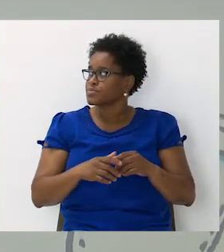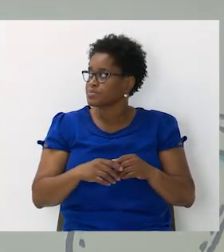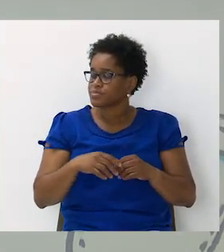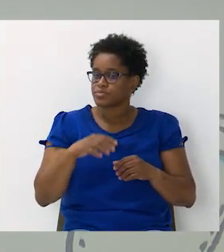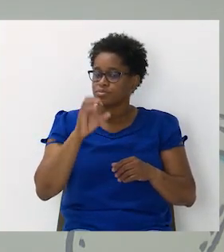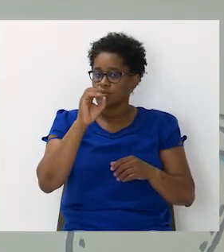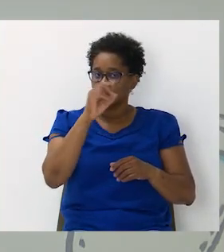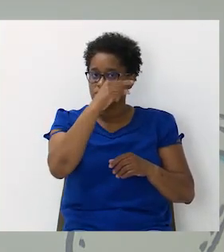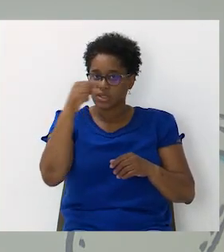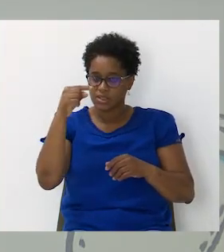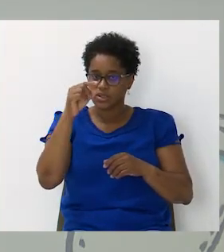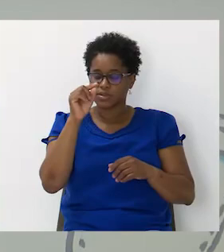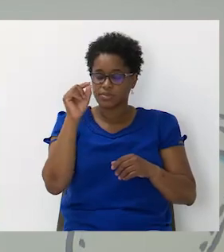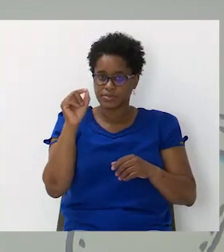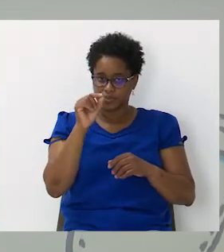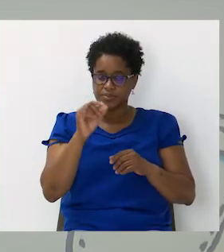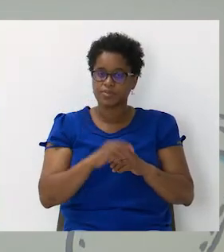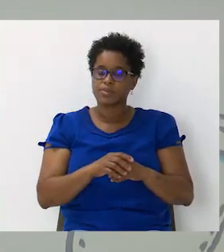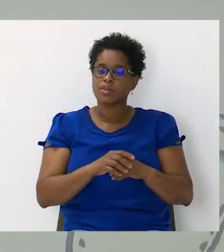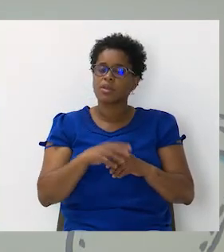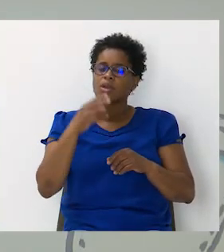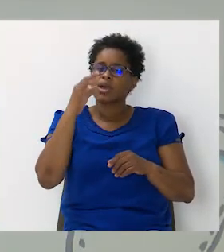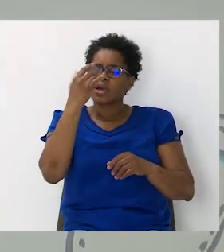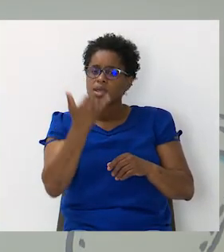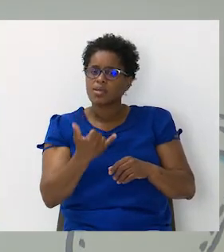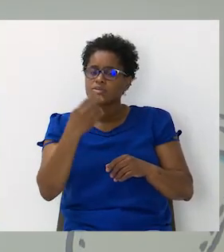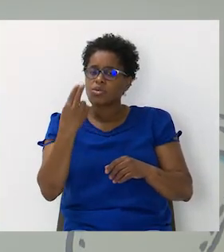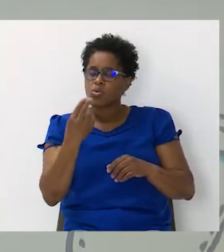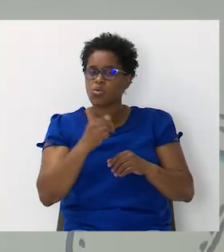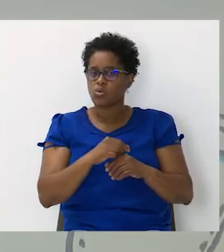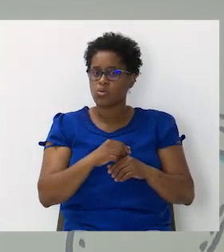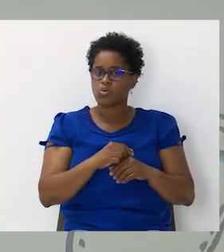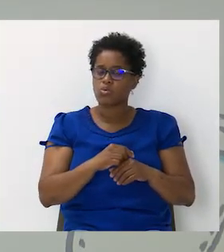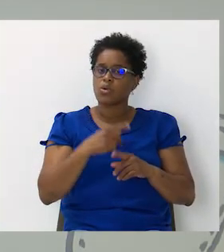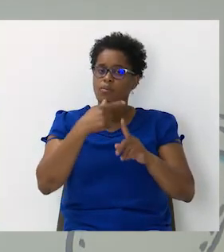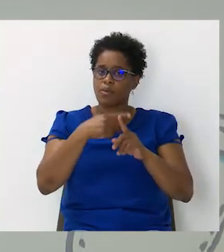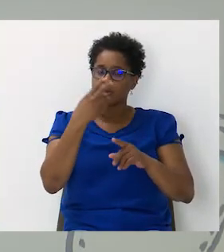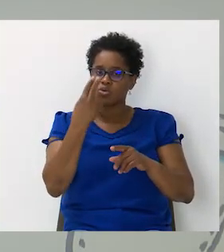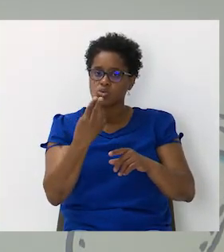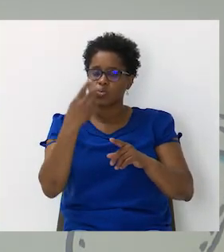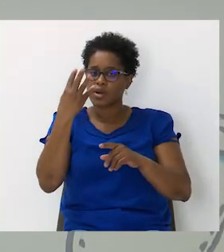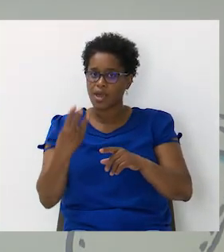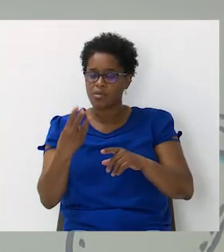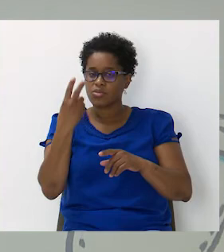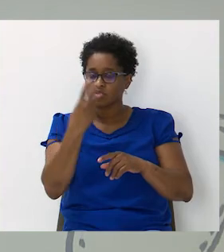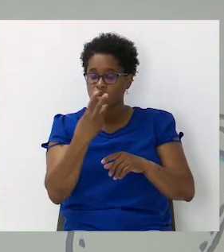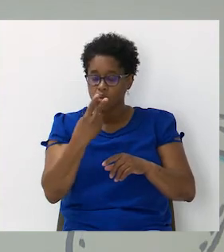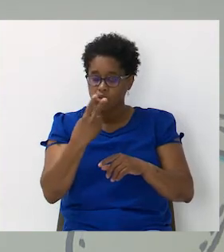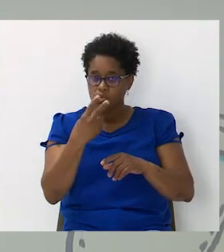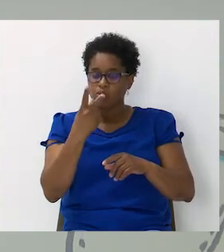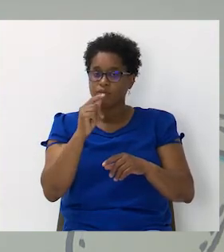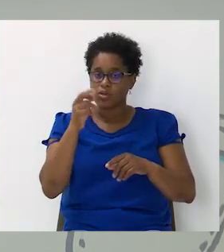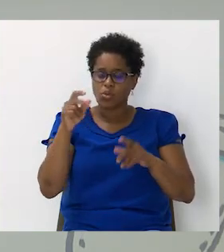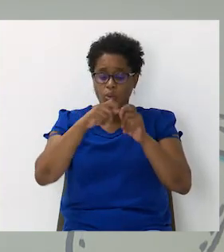YU mais UW. Dois vetores com comprimentos diferentes,